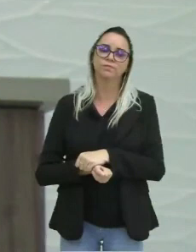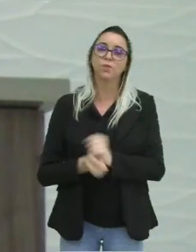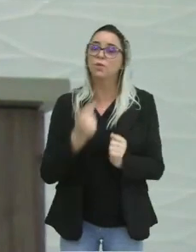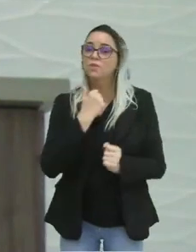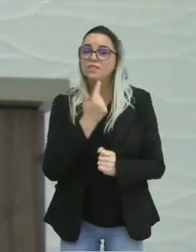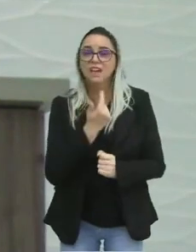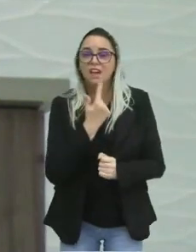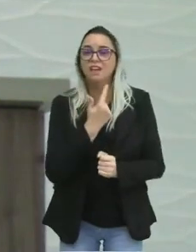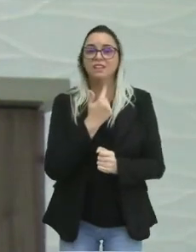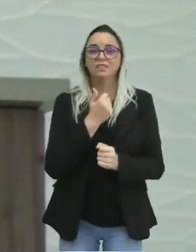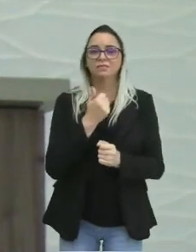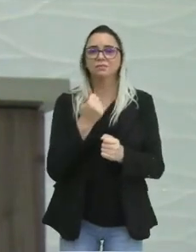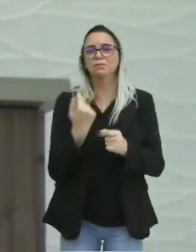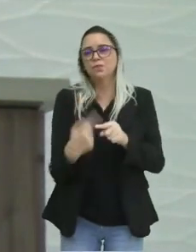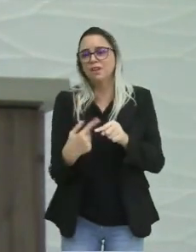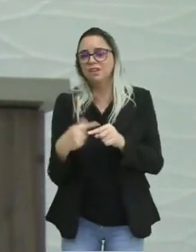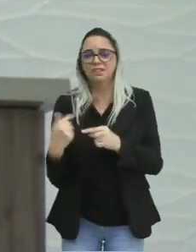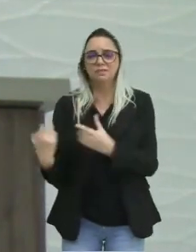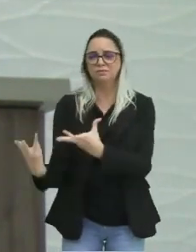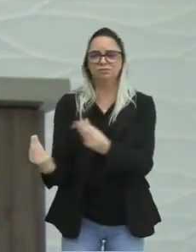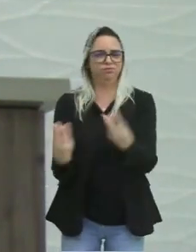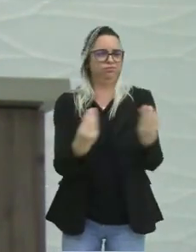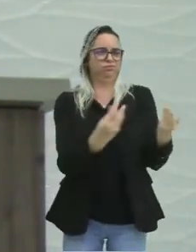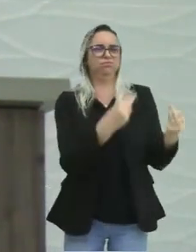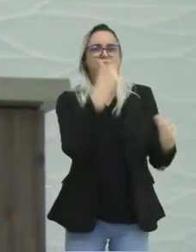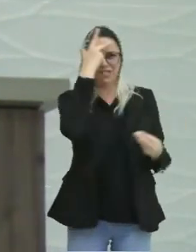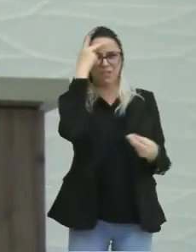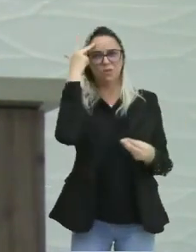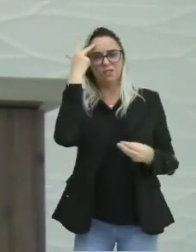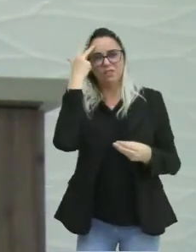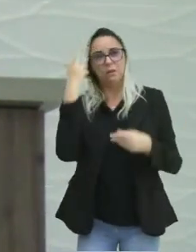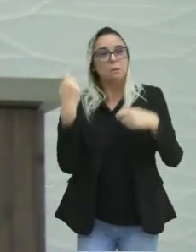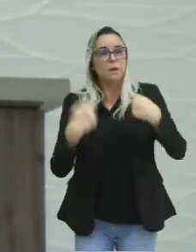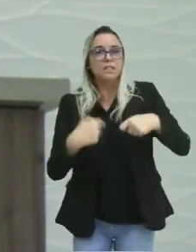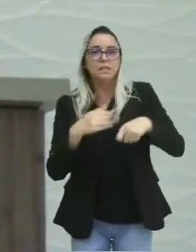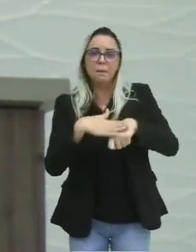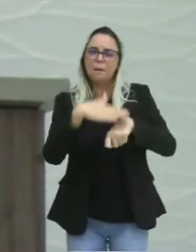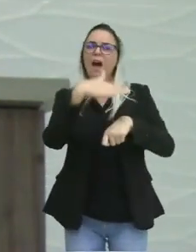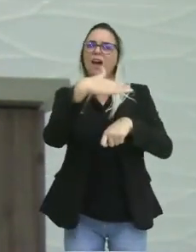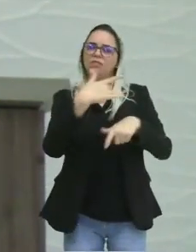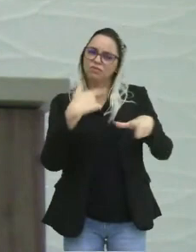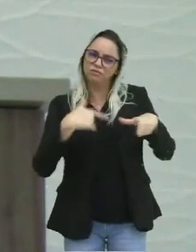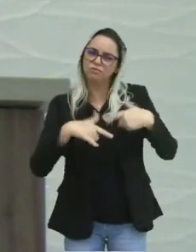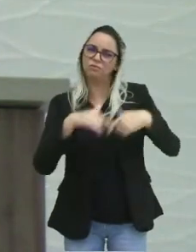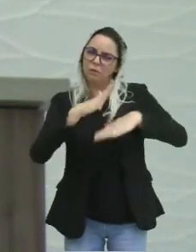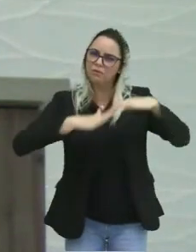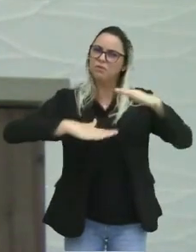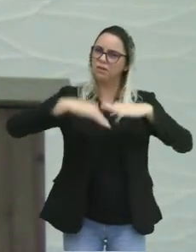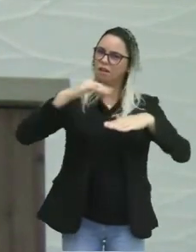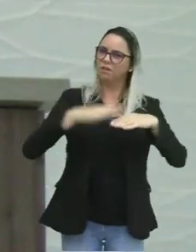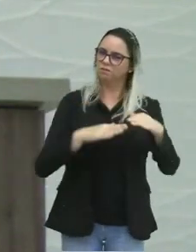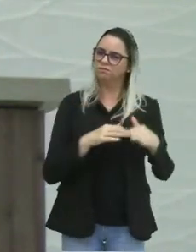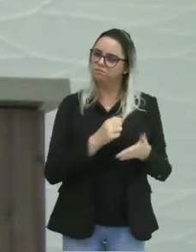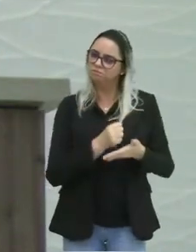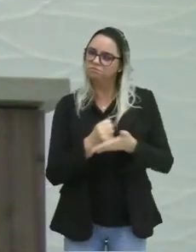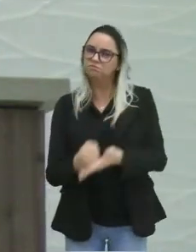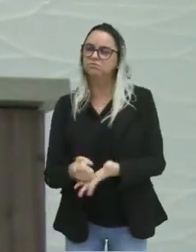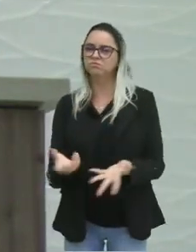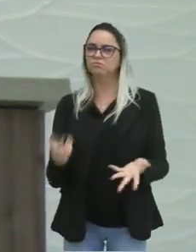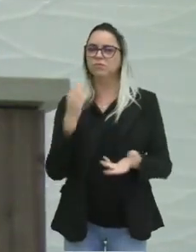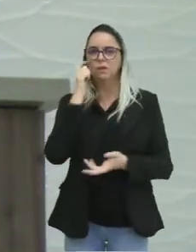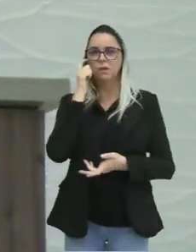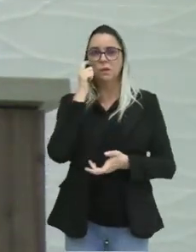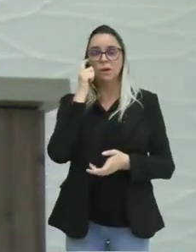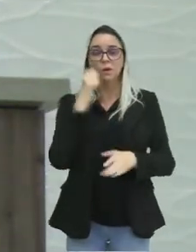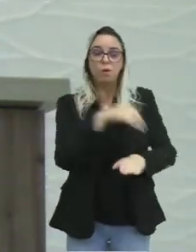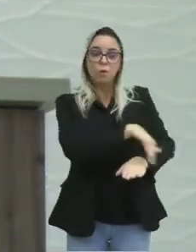vamos aumentar mais os funcionários para que possa atender a demanda. É triste ver um morador da rua